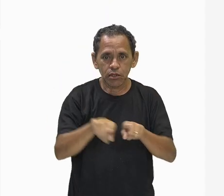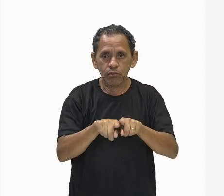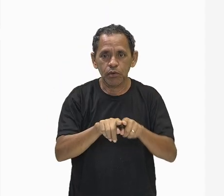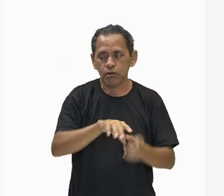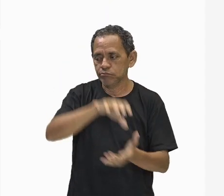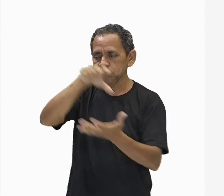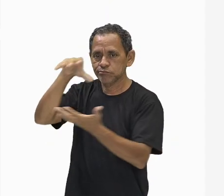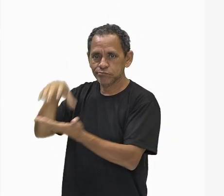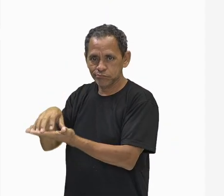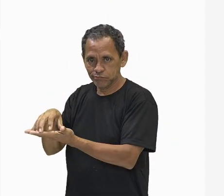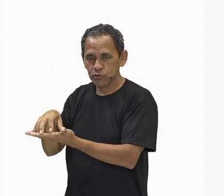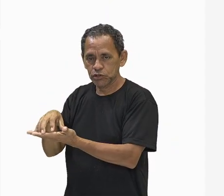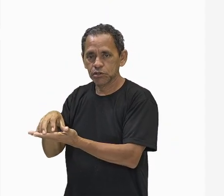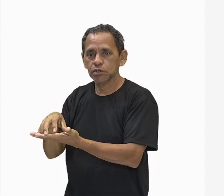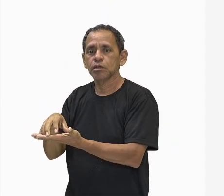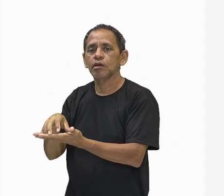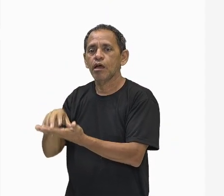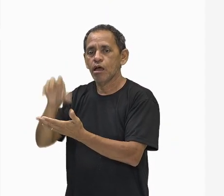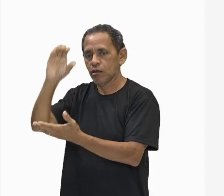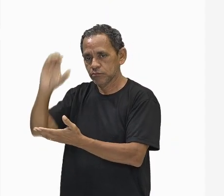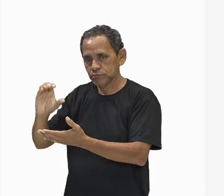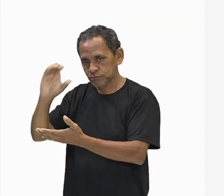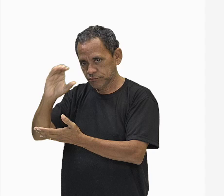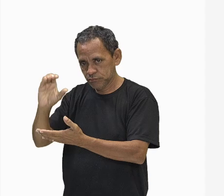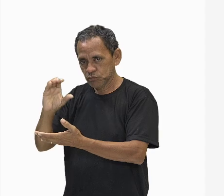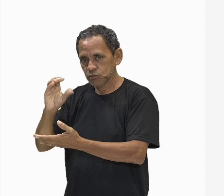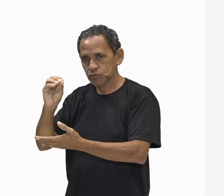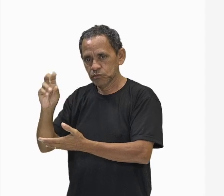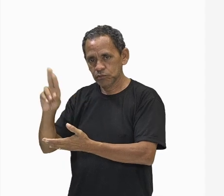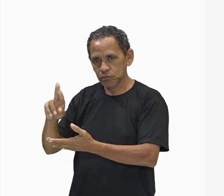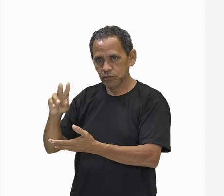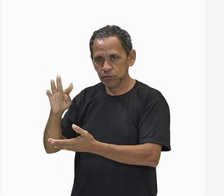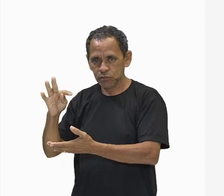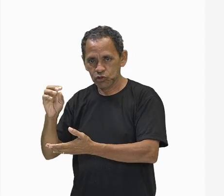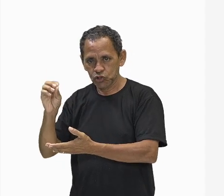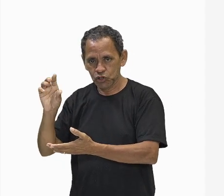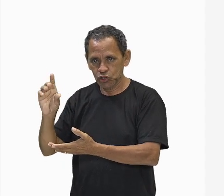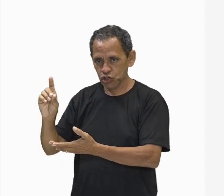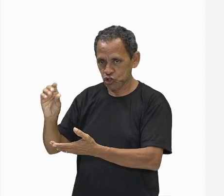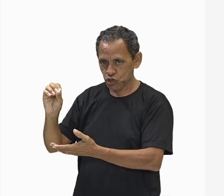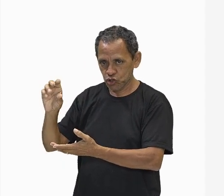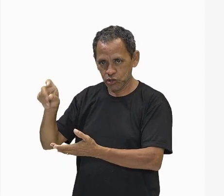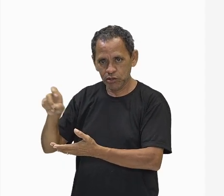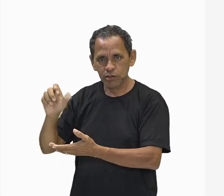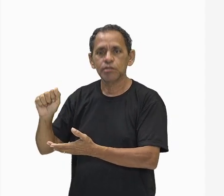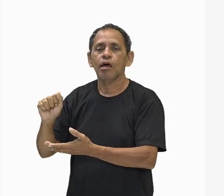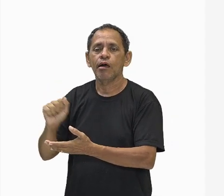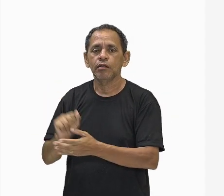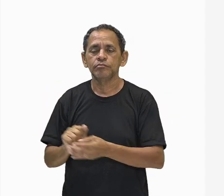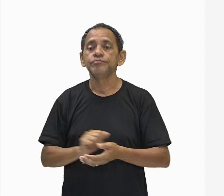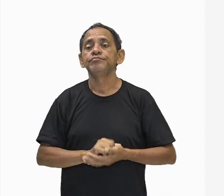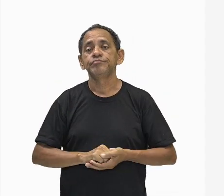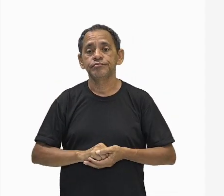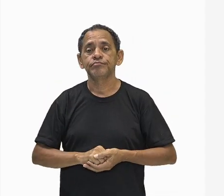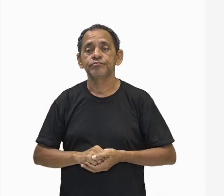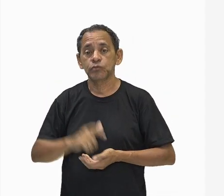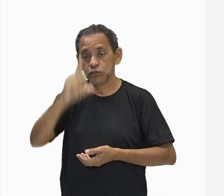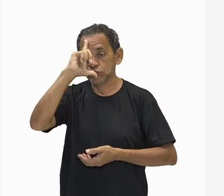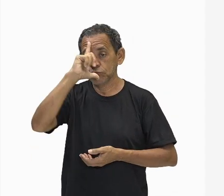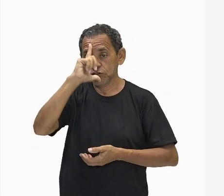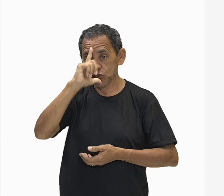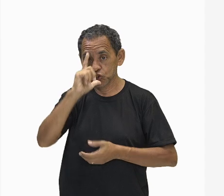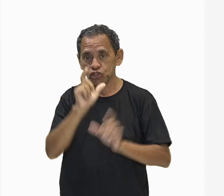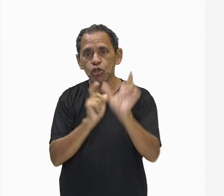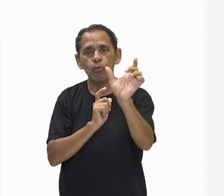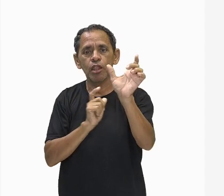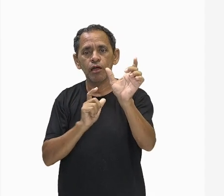de outro, a Igreja Católica Ortodoxa. Do latim, a palavra cisma, ou xisma, tá, gente?